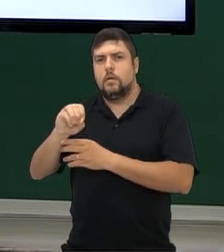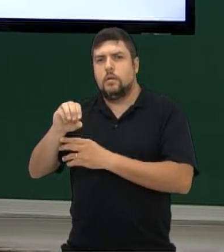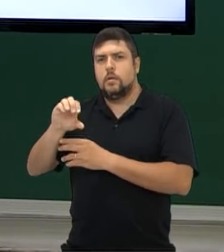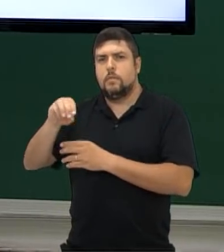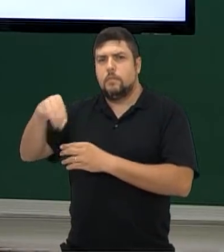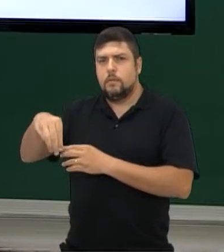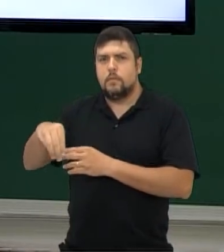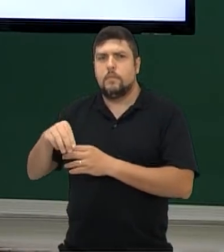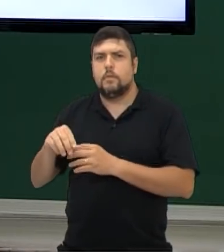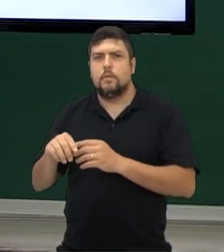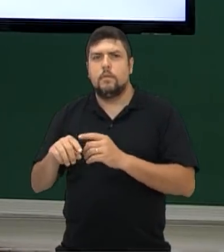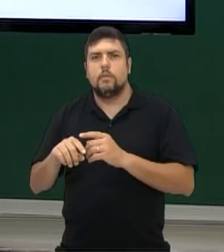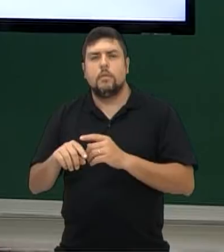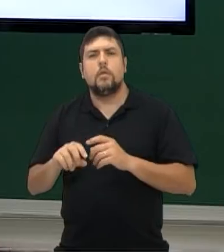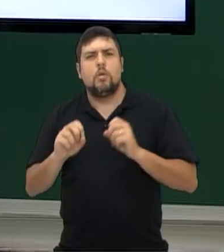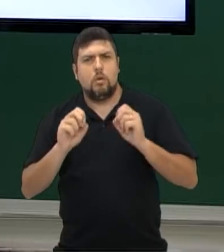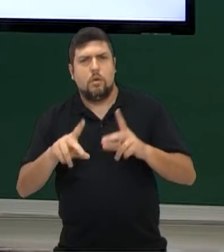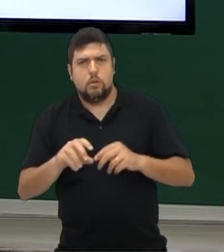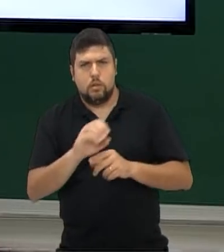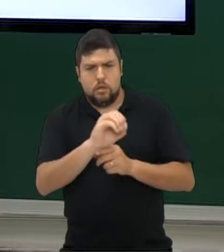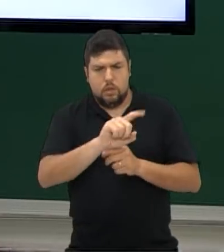80 centímetros, mas aqui está